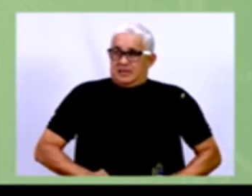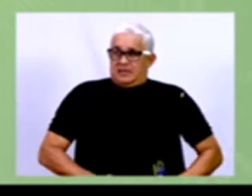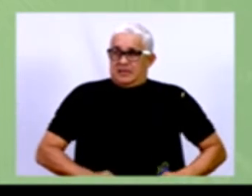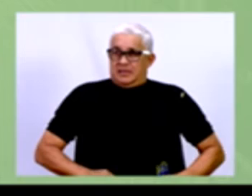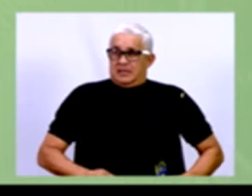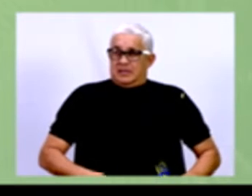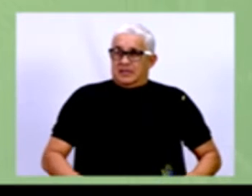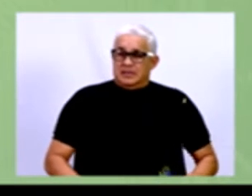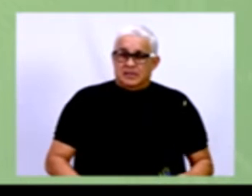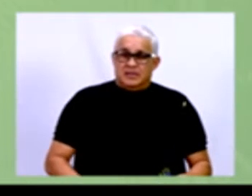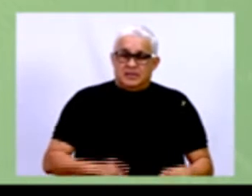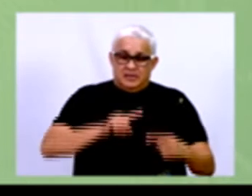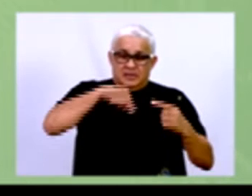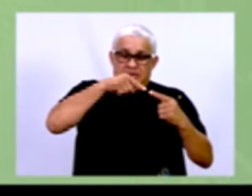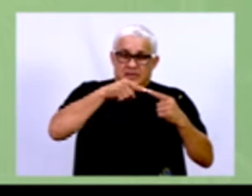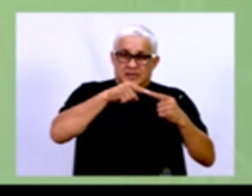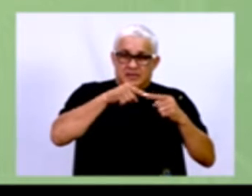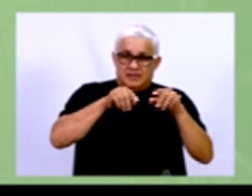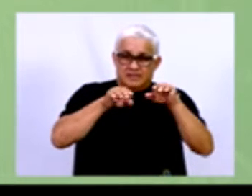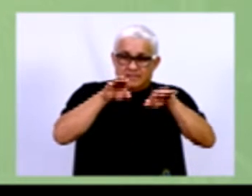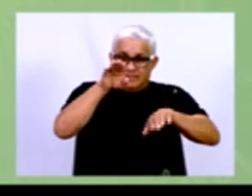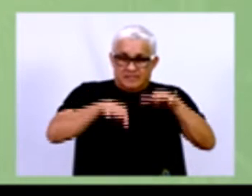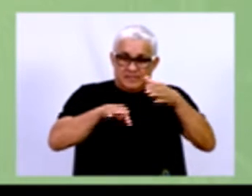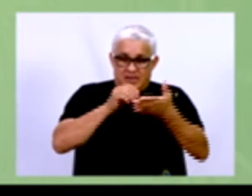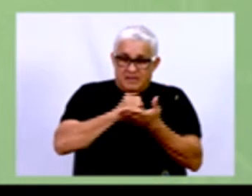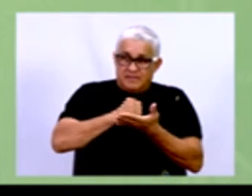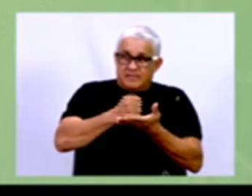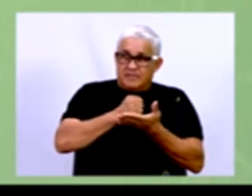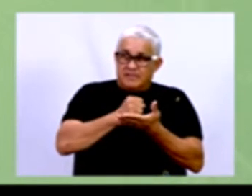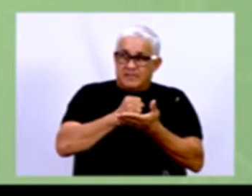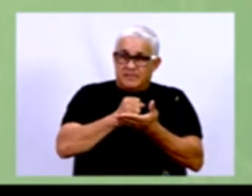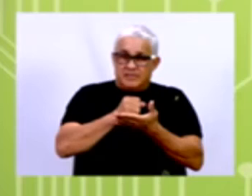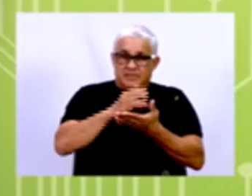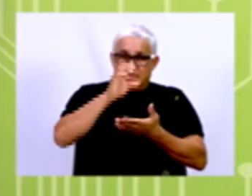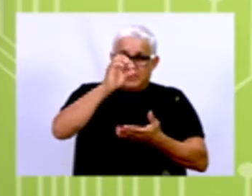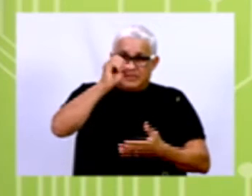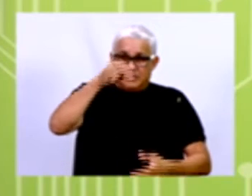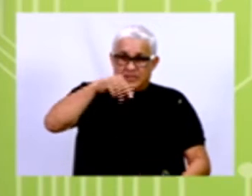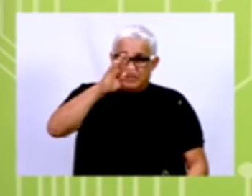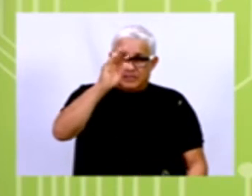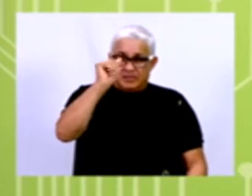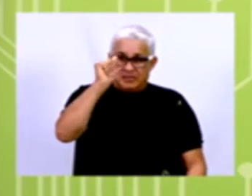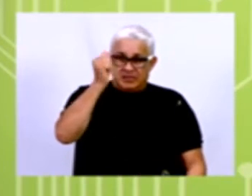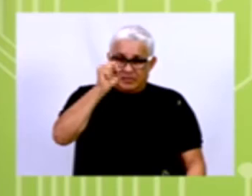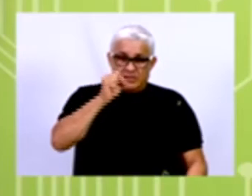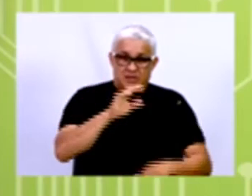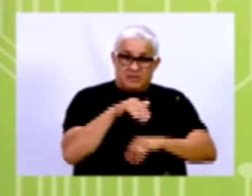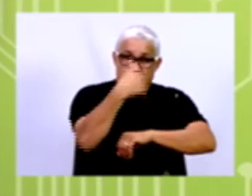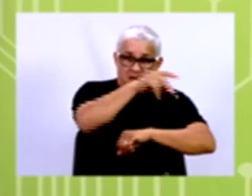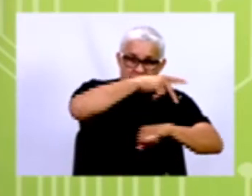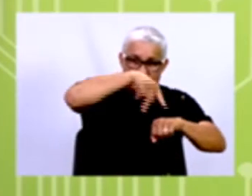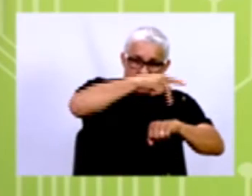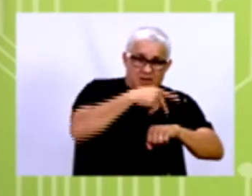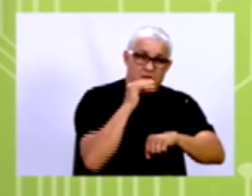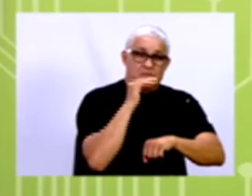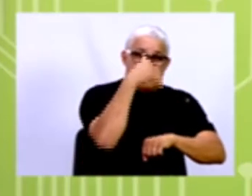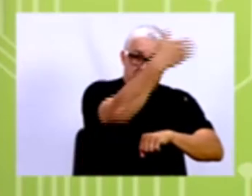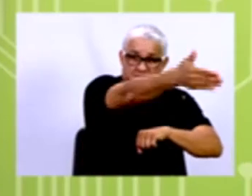é o equilíbrio das contas externas. Como nós já falamos, a economia tem relações externas com todos os demais países.